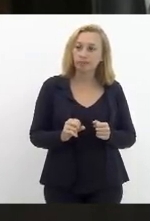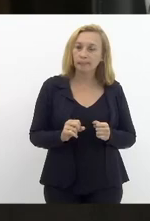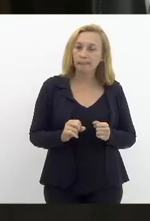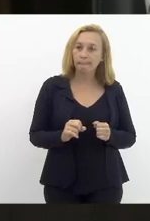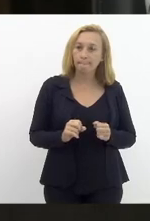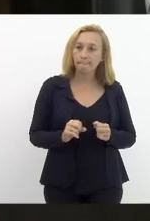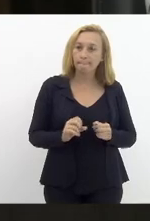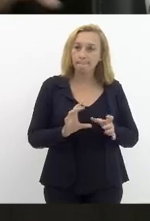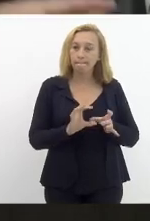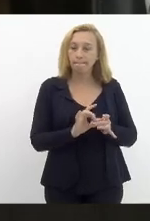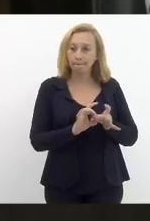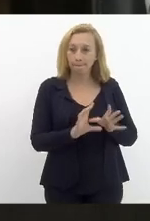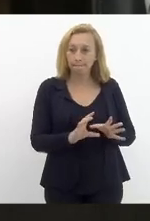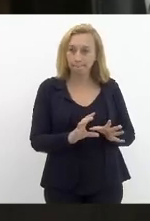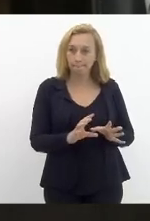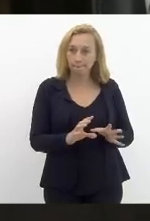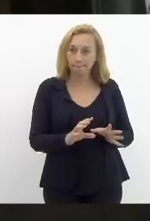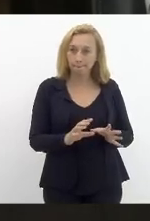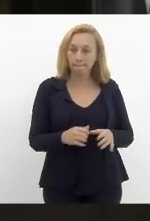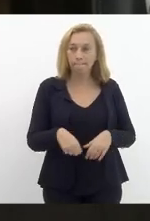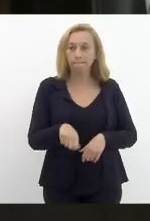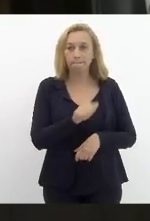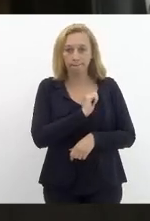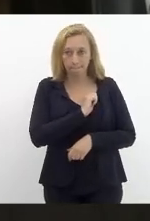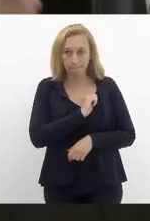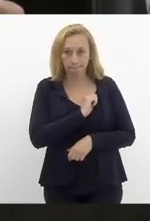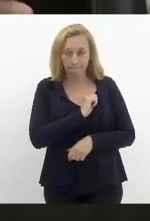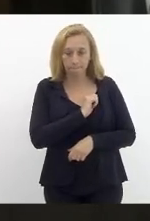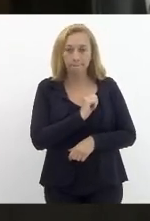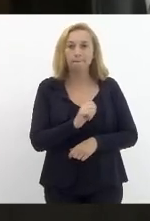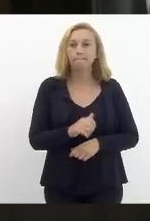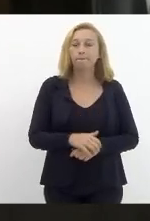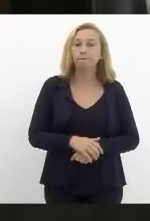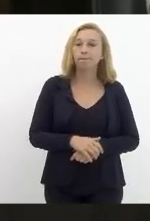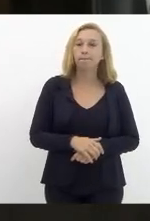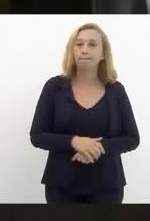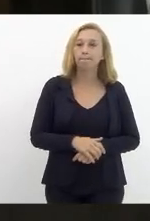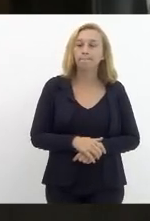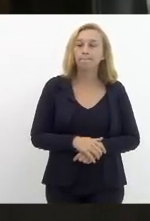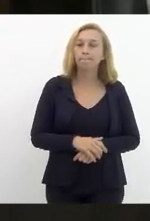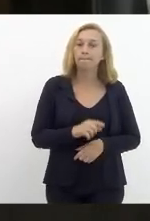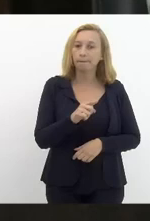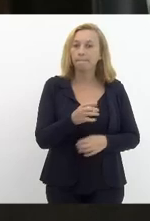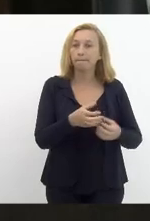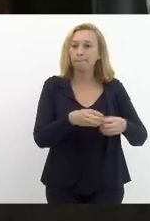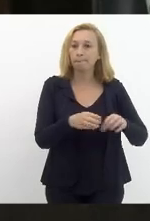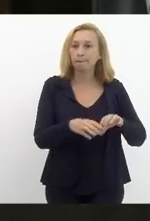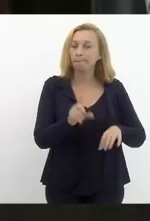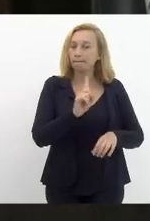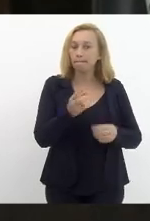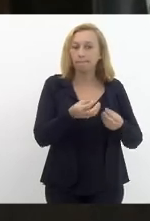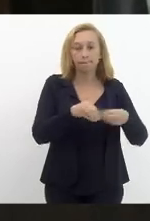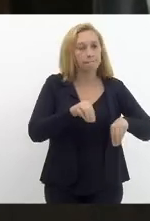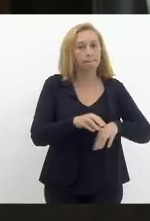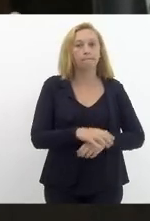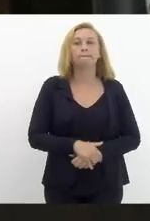dessemos autorização, por conta do regime de autorização, regime de recuperação fiscal, que este concurso não fosse